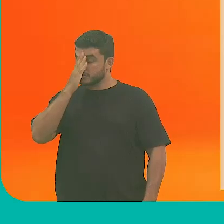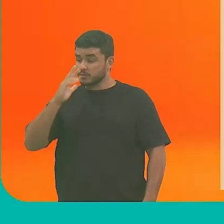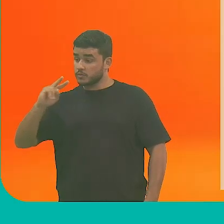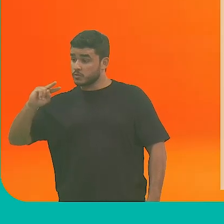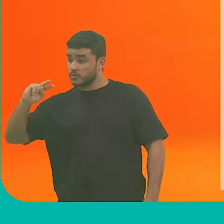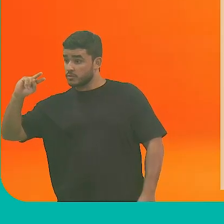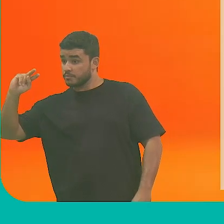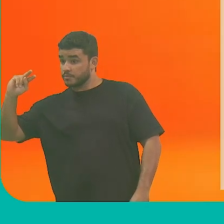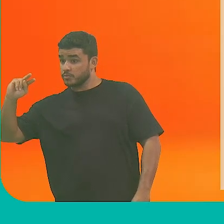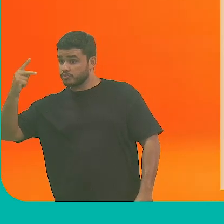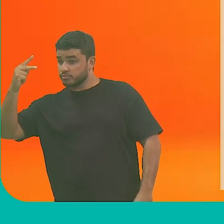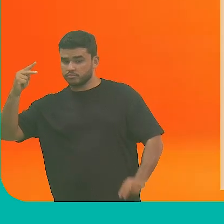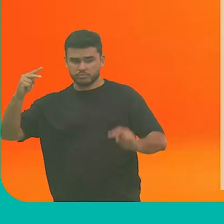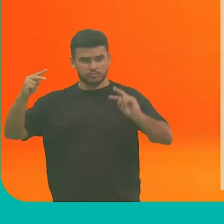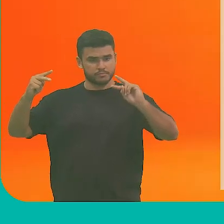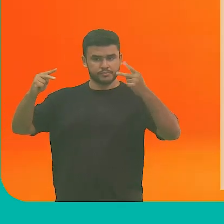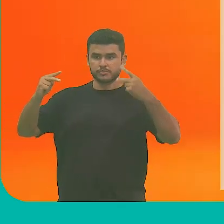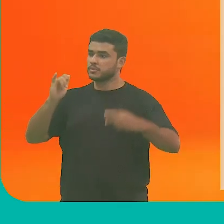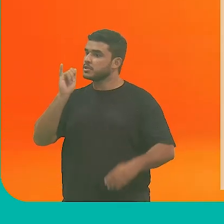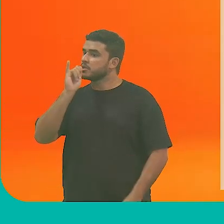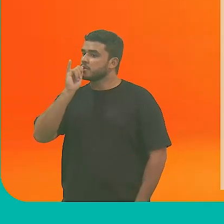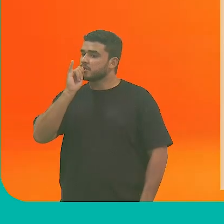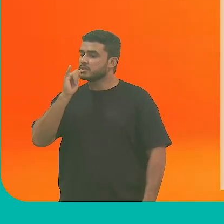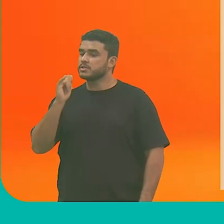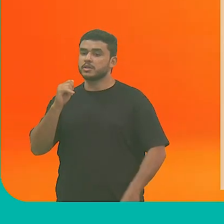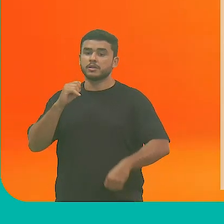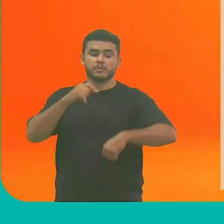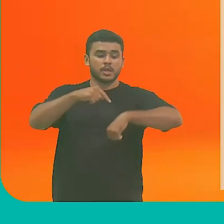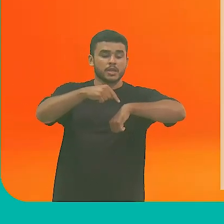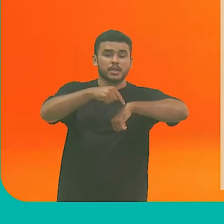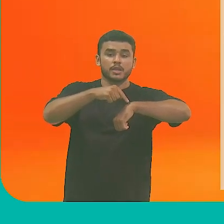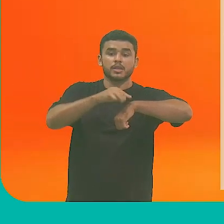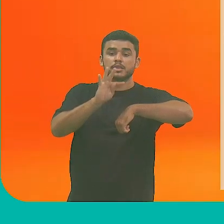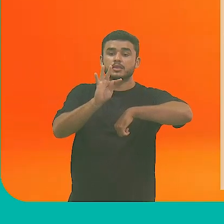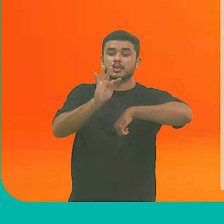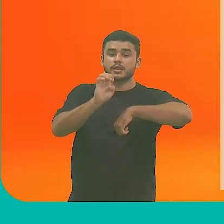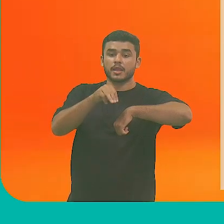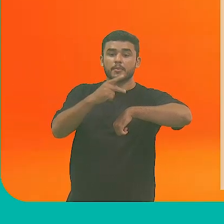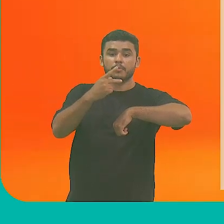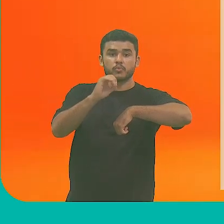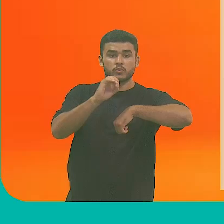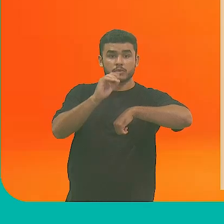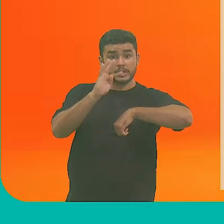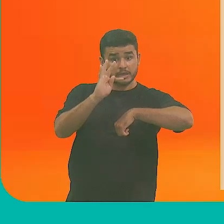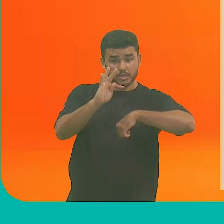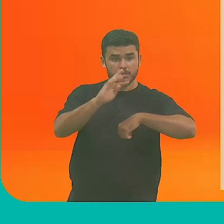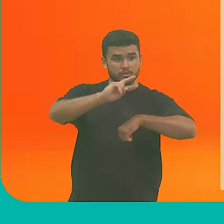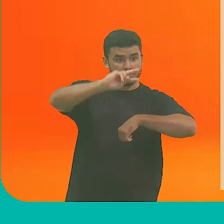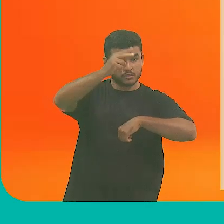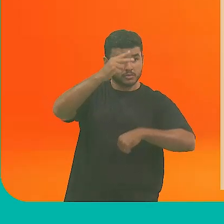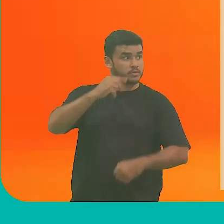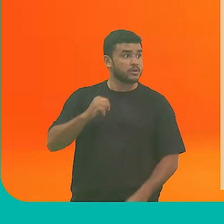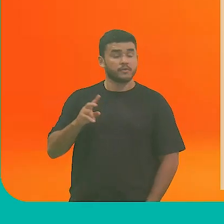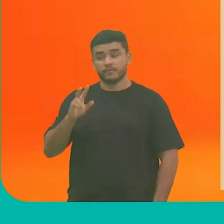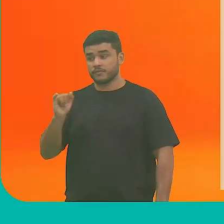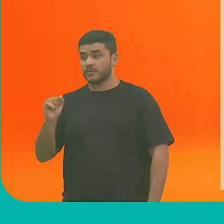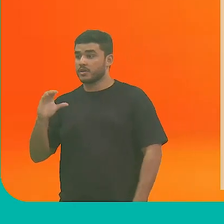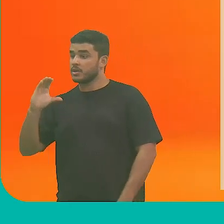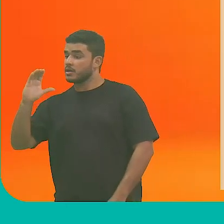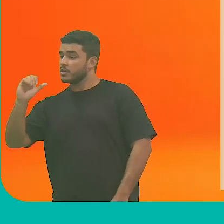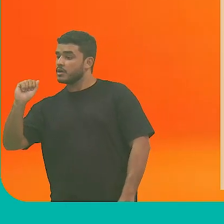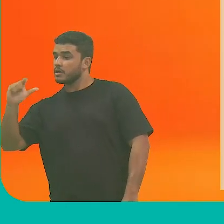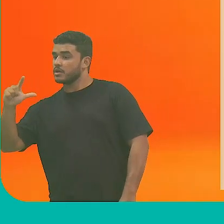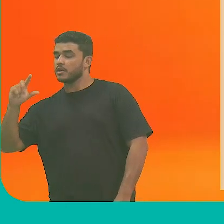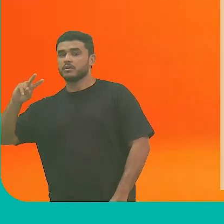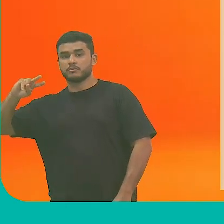outra dobra. Quando uma triplica, a outra triplica. Quando uma cai pela metade, a outra também